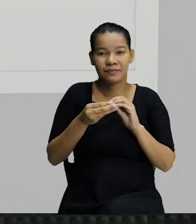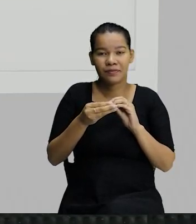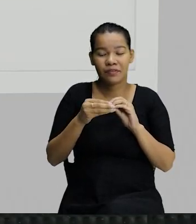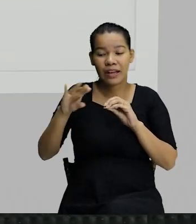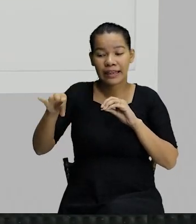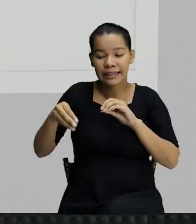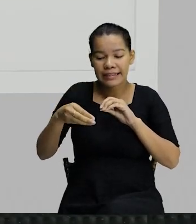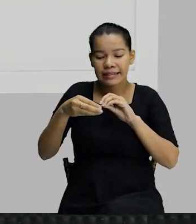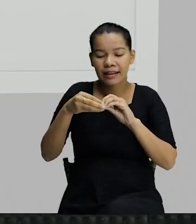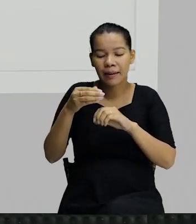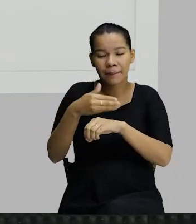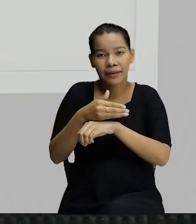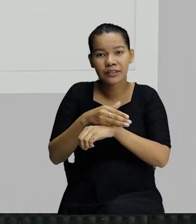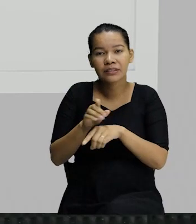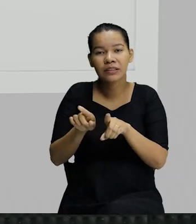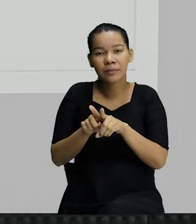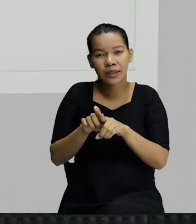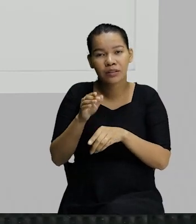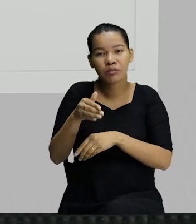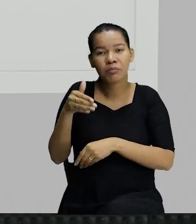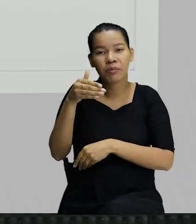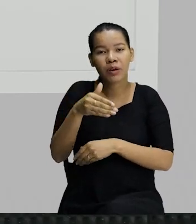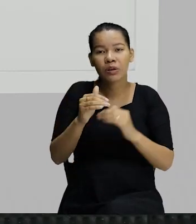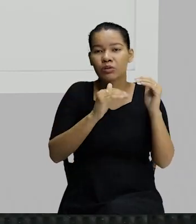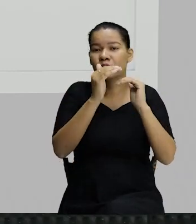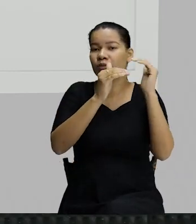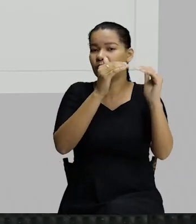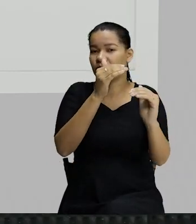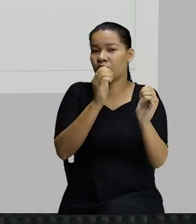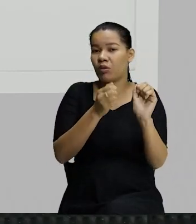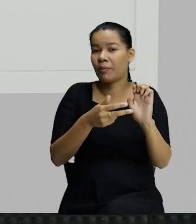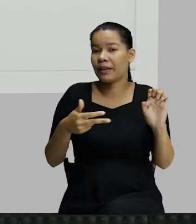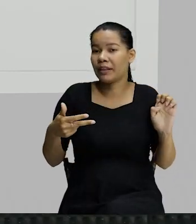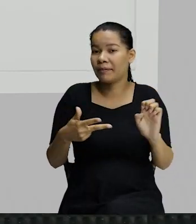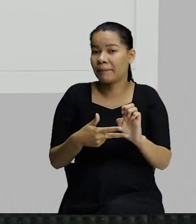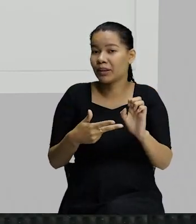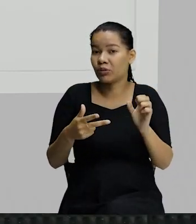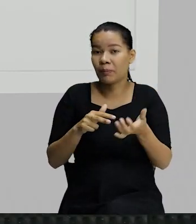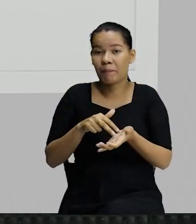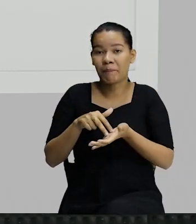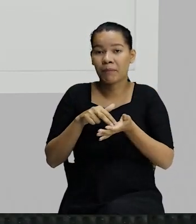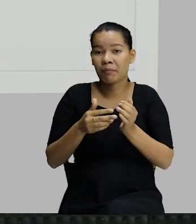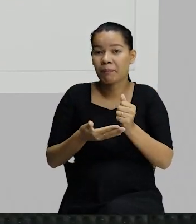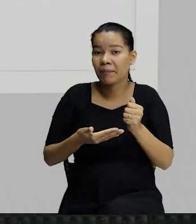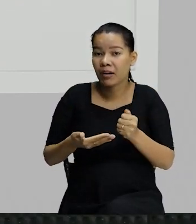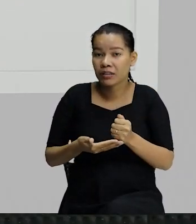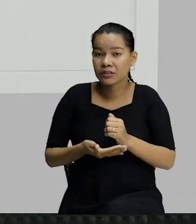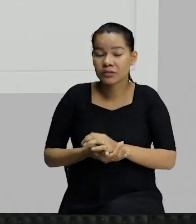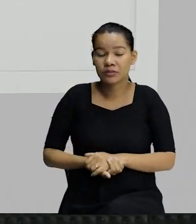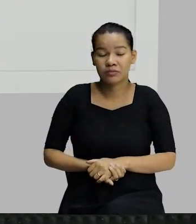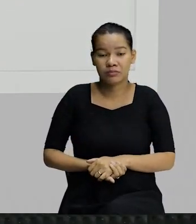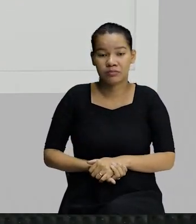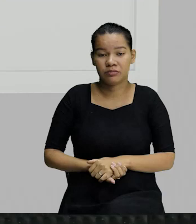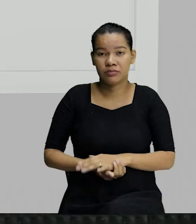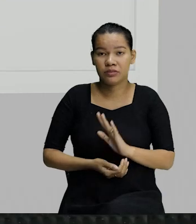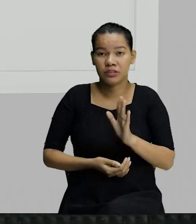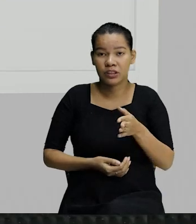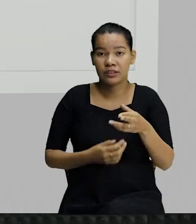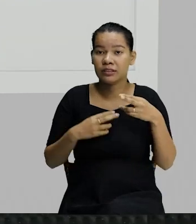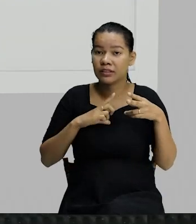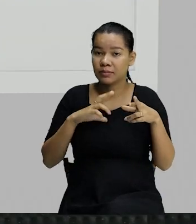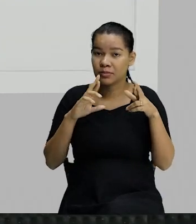a prática dentro do processo também, como um elemento fundamental. Então perceba que nós já temos uma